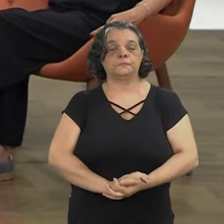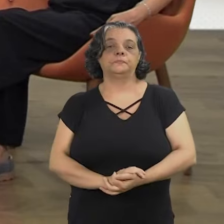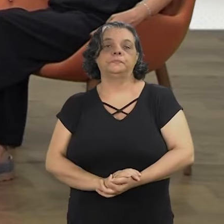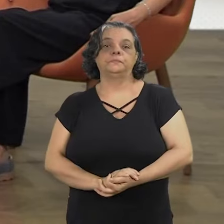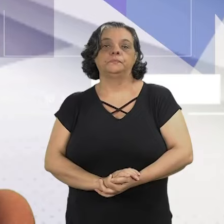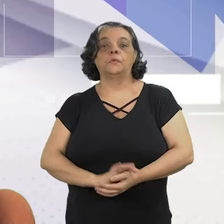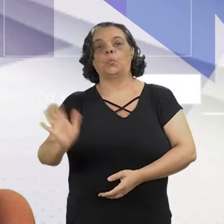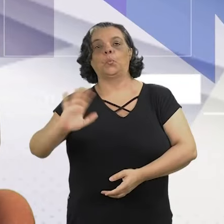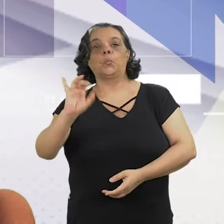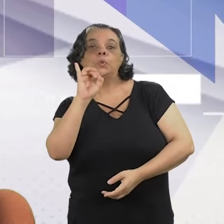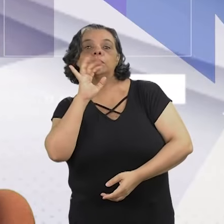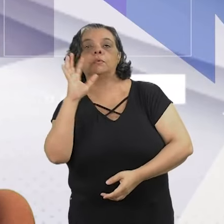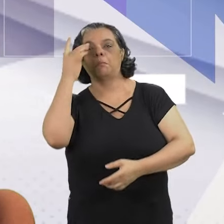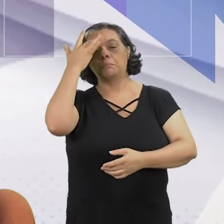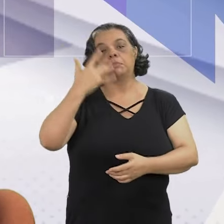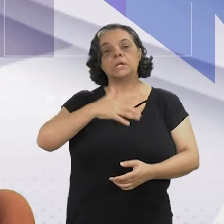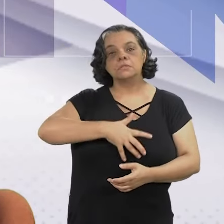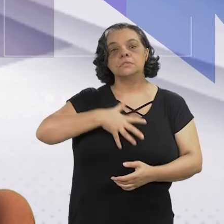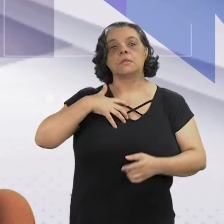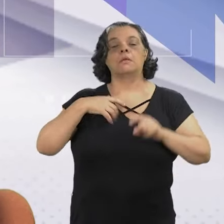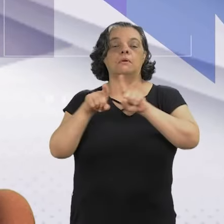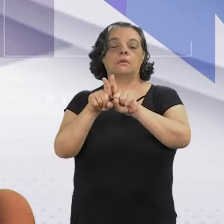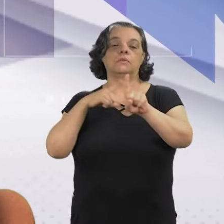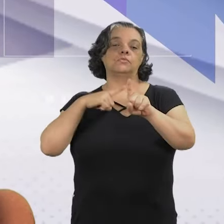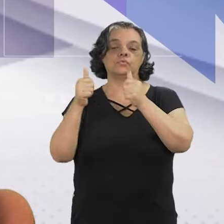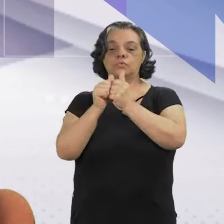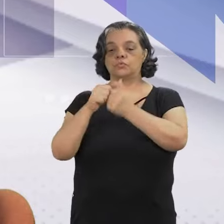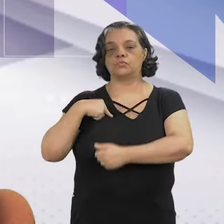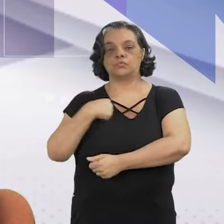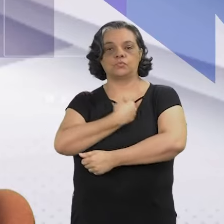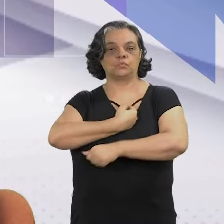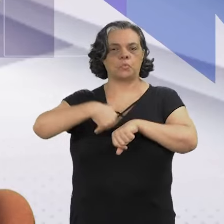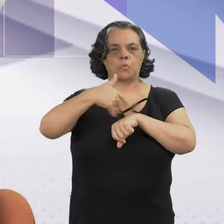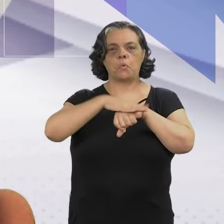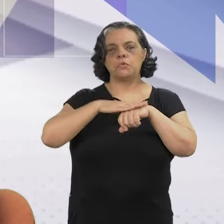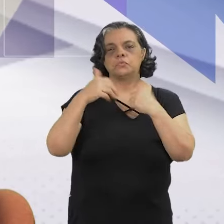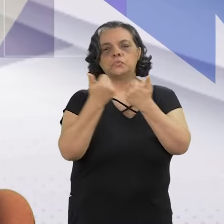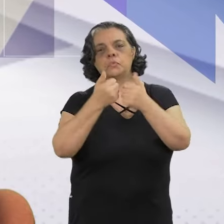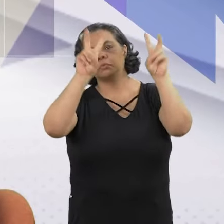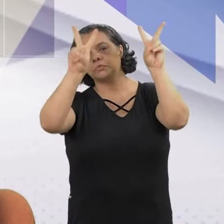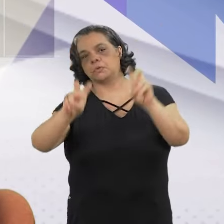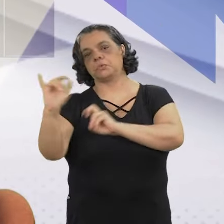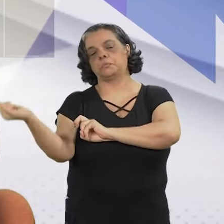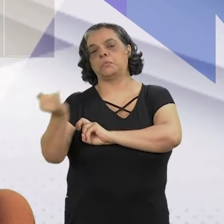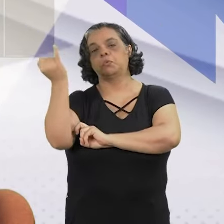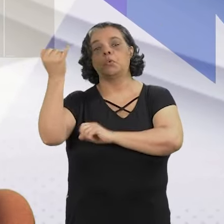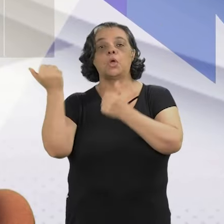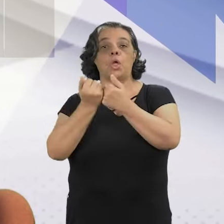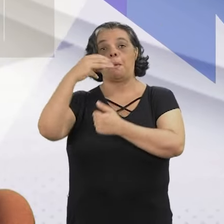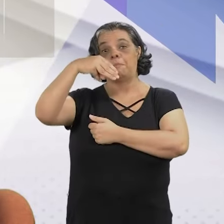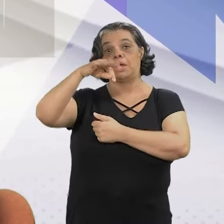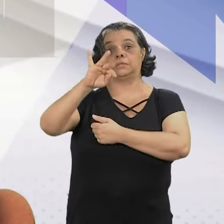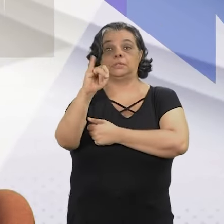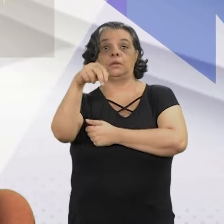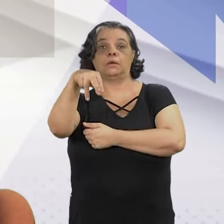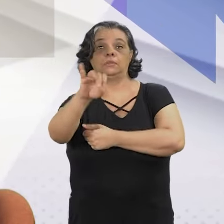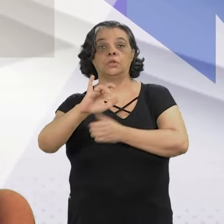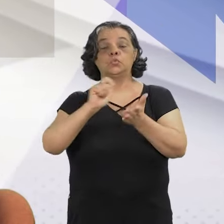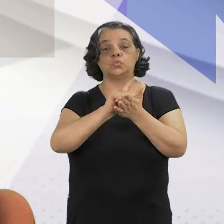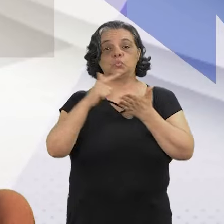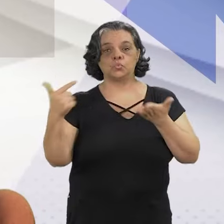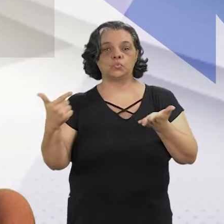acompanha Olá é um prazer né est aqui né conversando com vocês sobre um tema tão importante né Eu sou martien